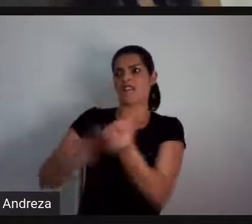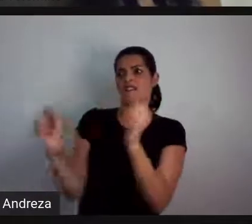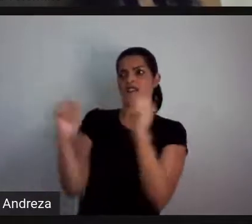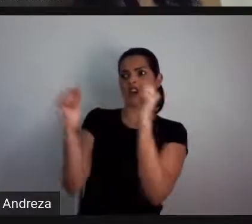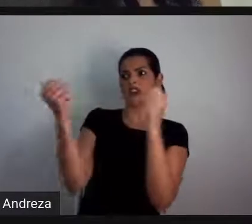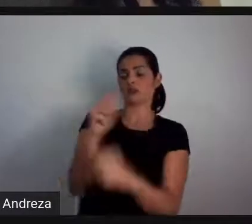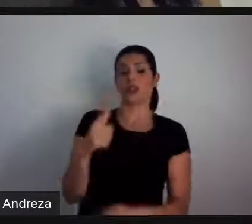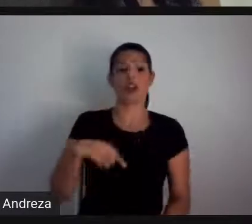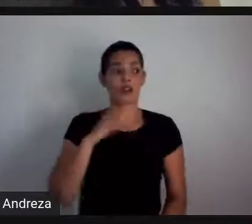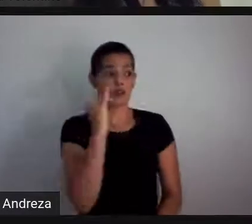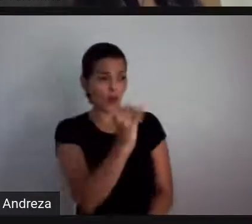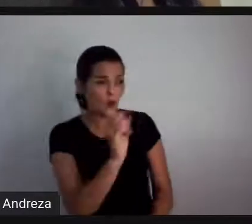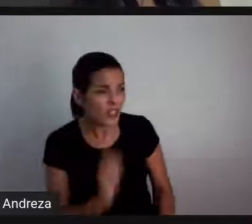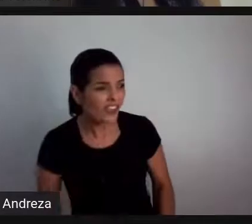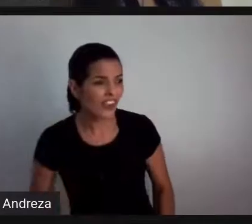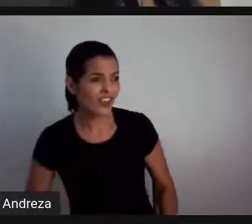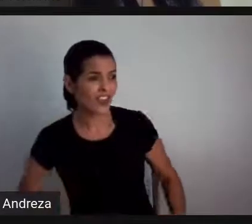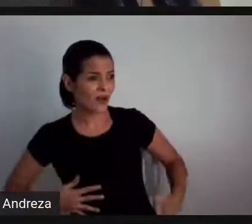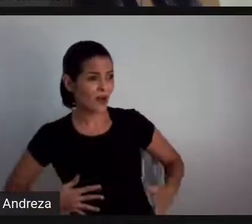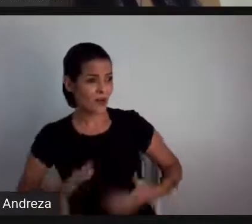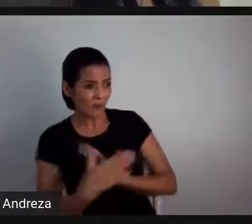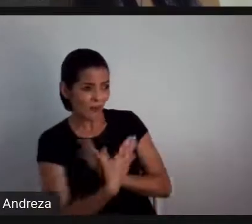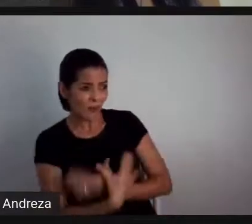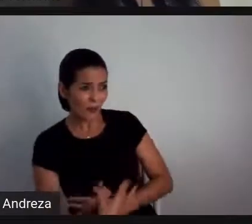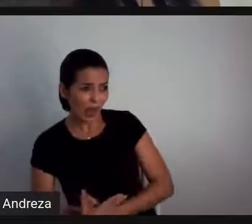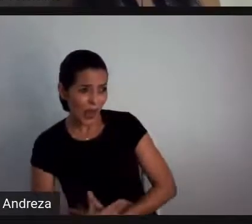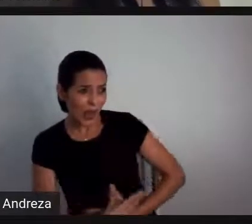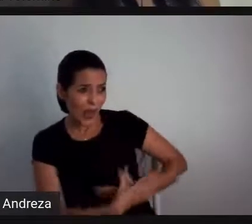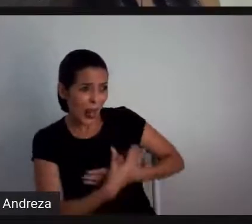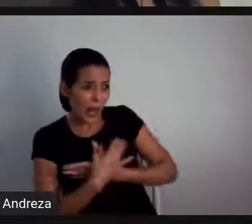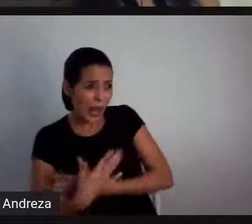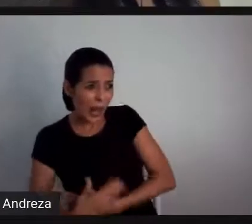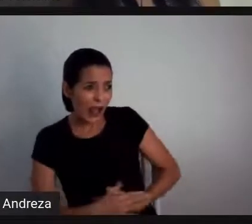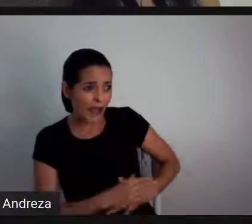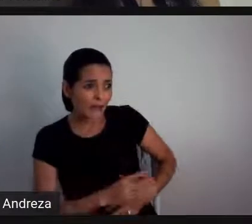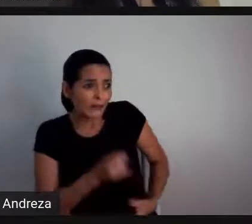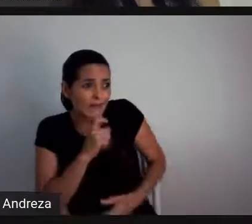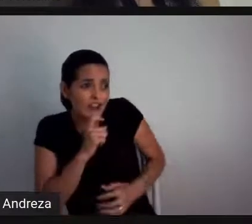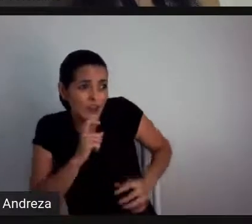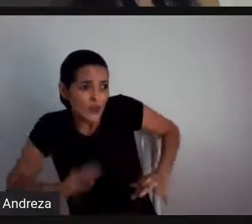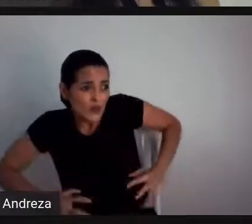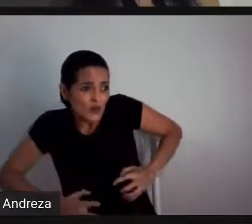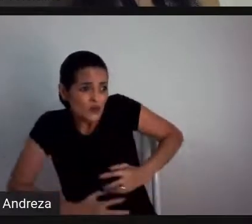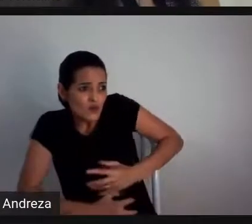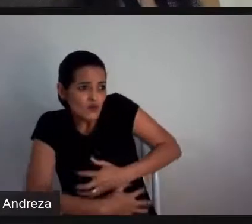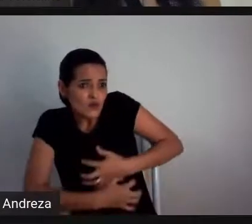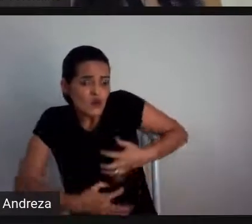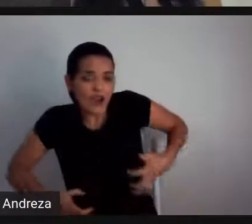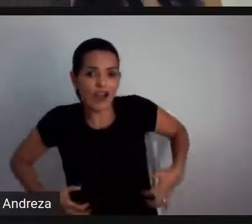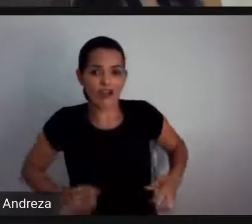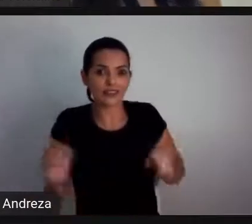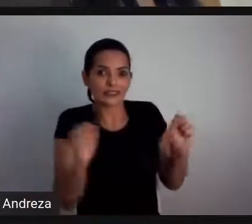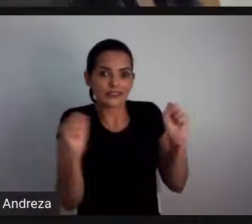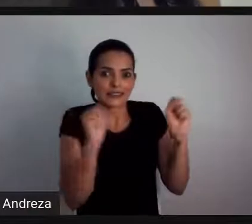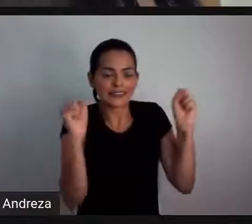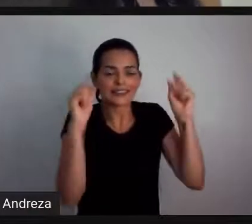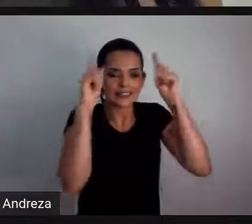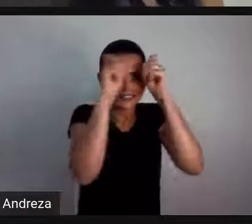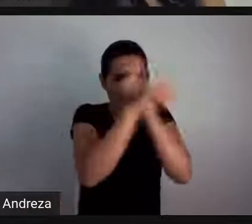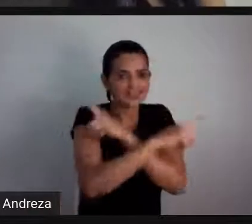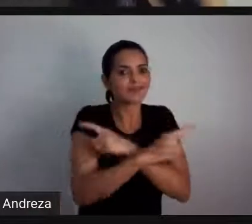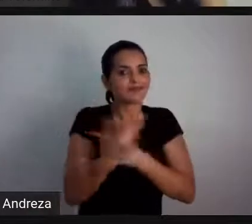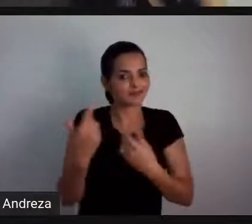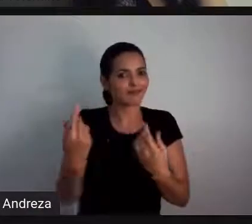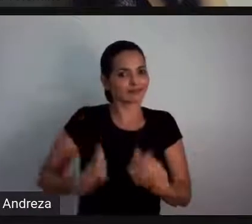barriga, né? Tô com borboletinhas no estômago. Então, observa isso. Tá gerando ansiedade? Observa essa ansiedade. Que lembranças isso